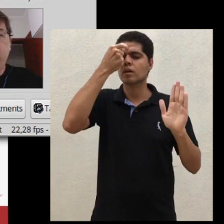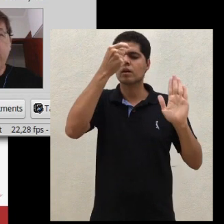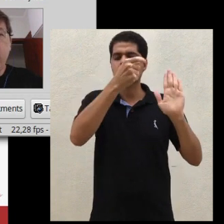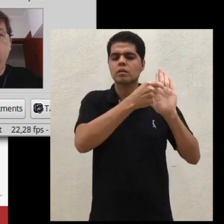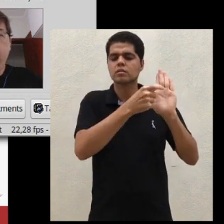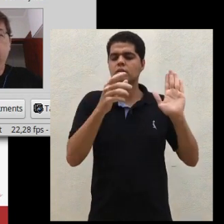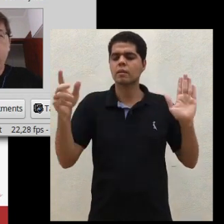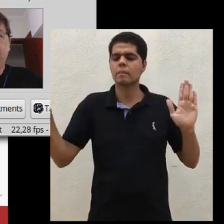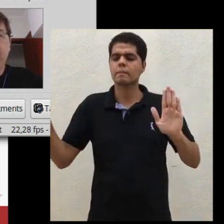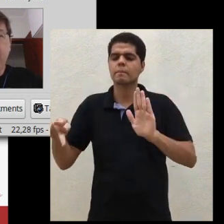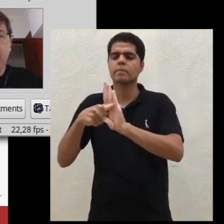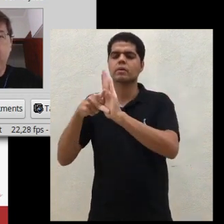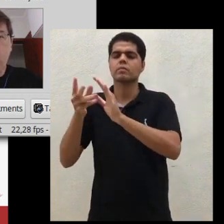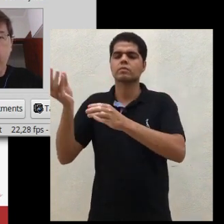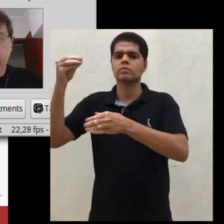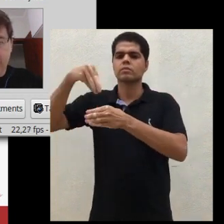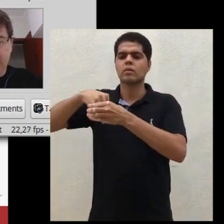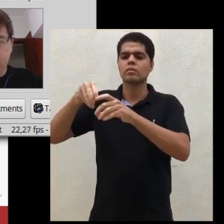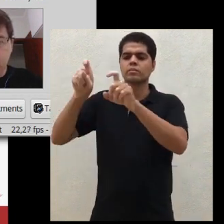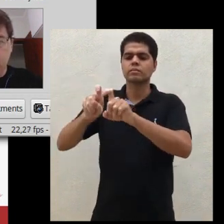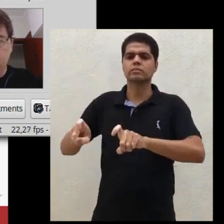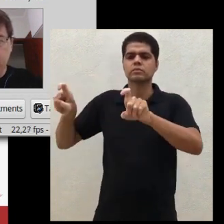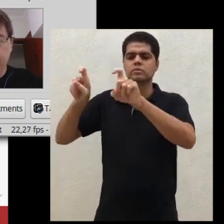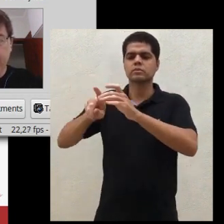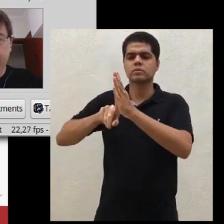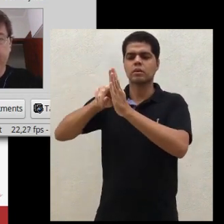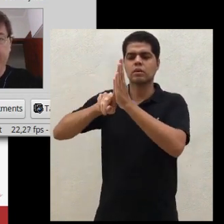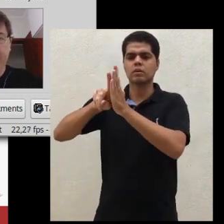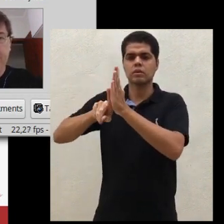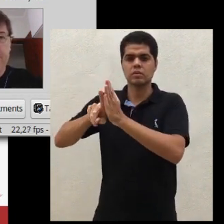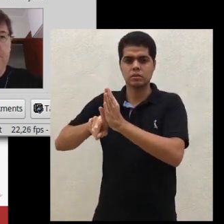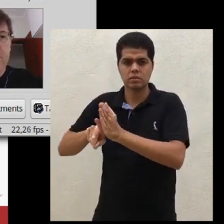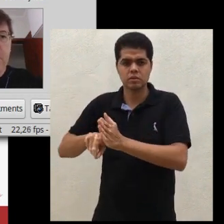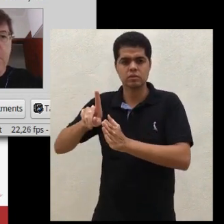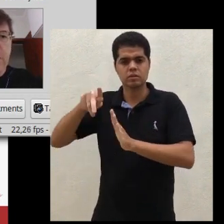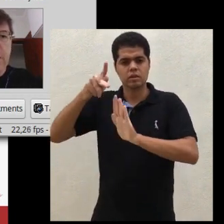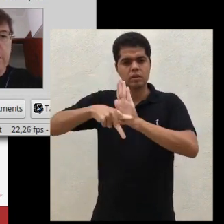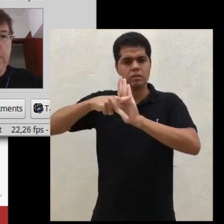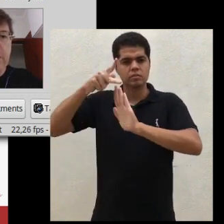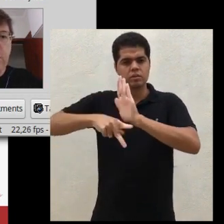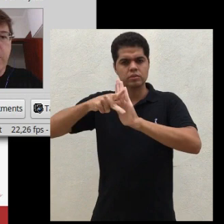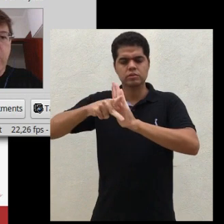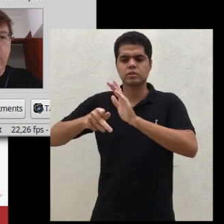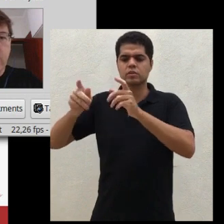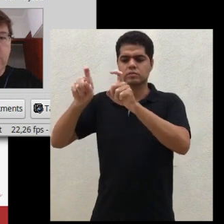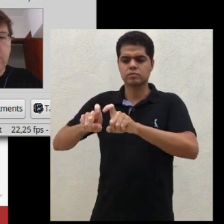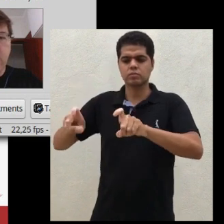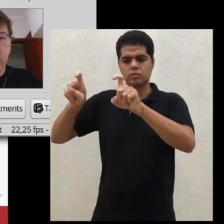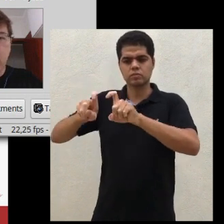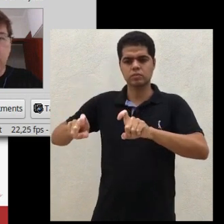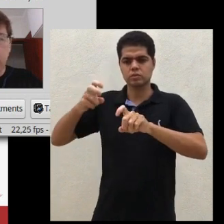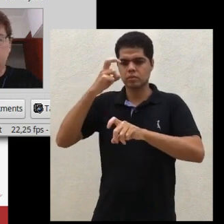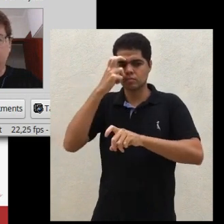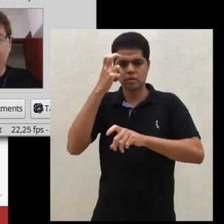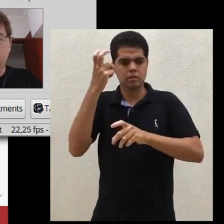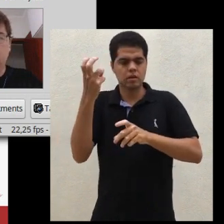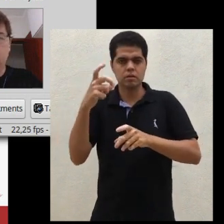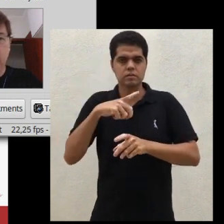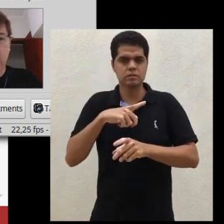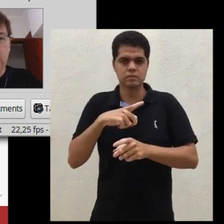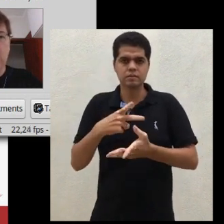Inteligência artificial é a parte da ciência da computação, tá? Que trata de projeto de sistemas